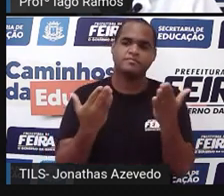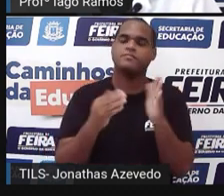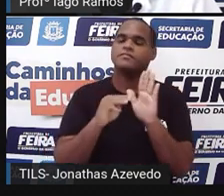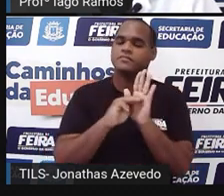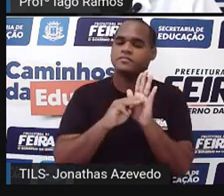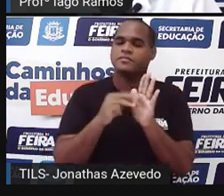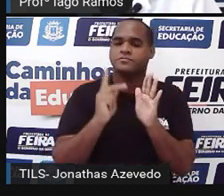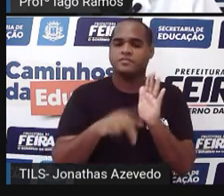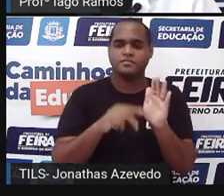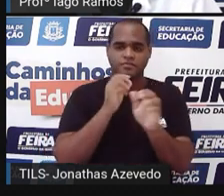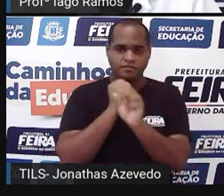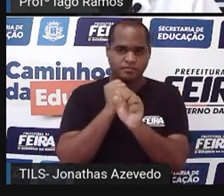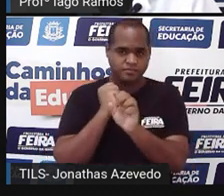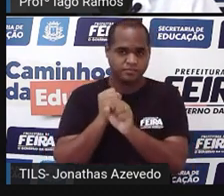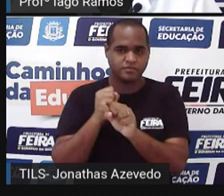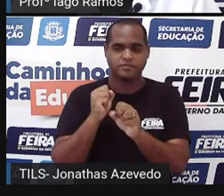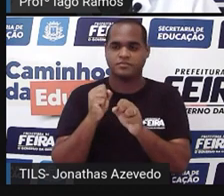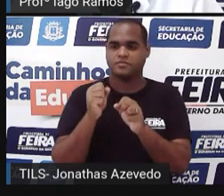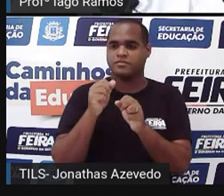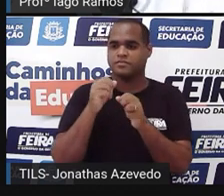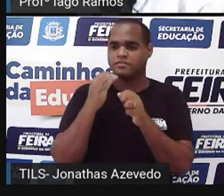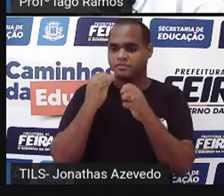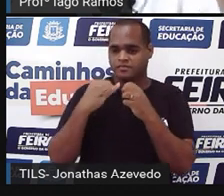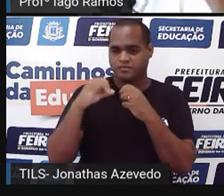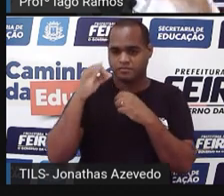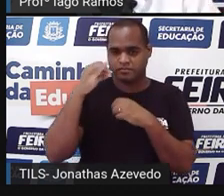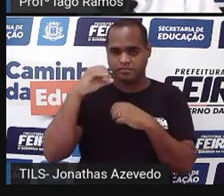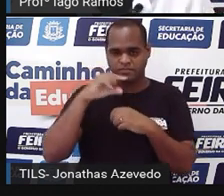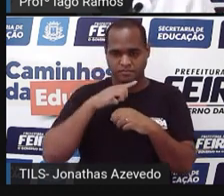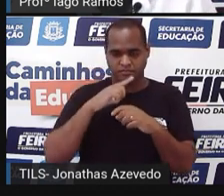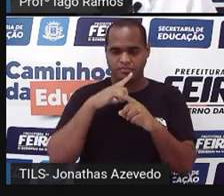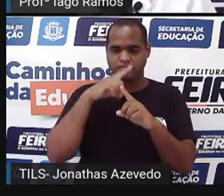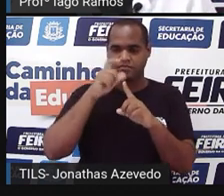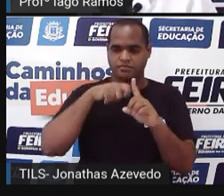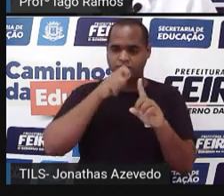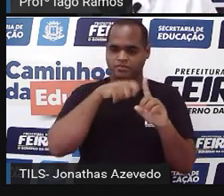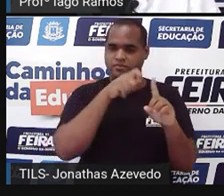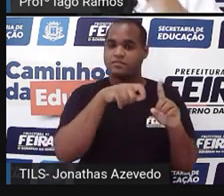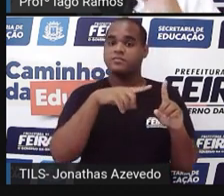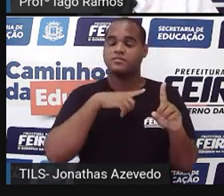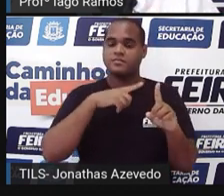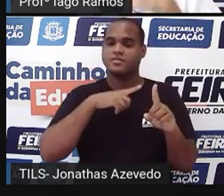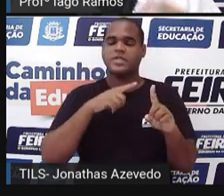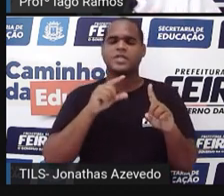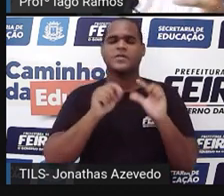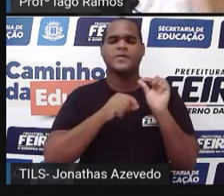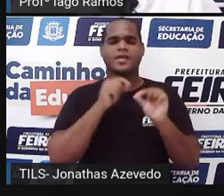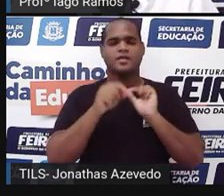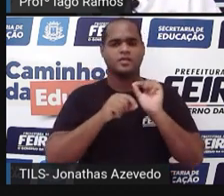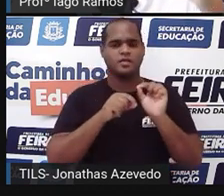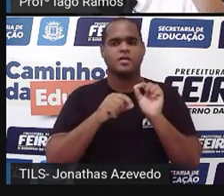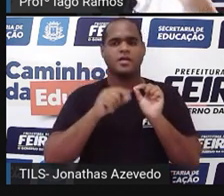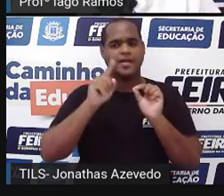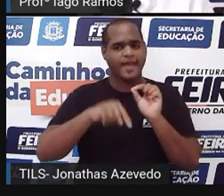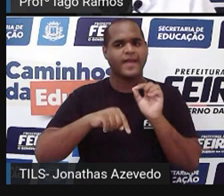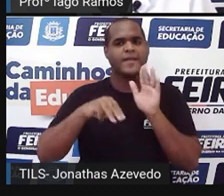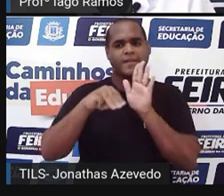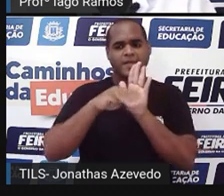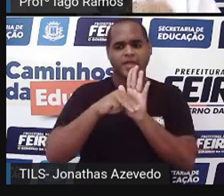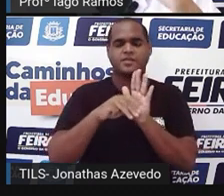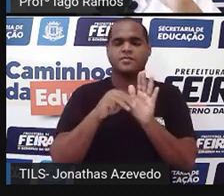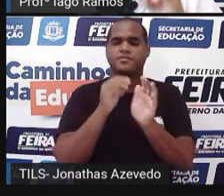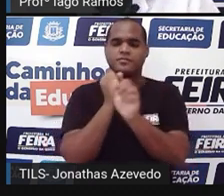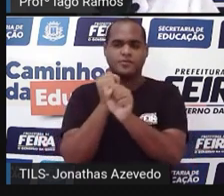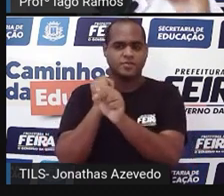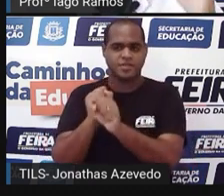a média do consumo de energia elétrica durante esses meses tá a média do consumo de energia elétrica durante